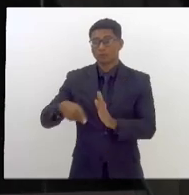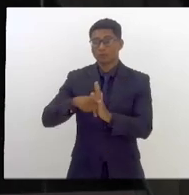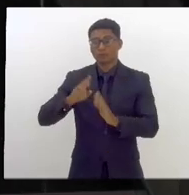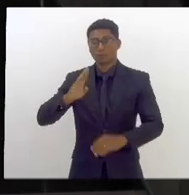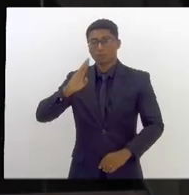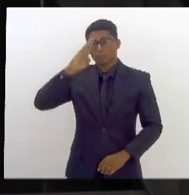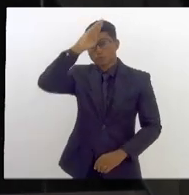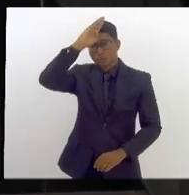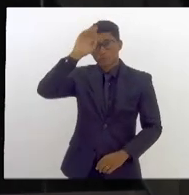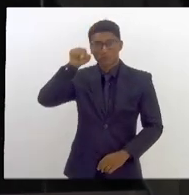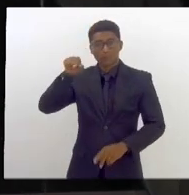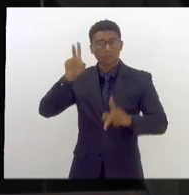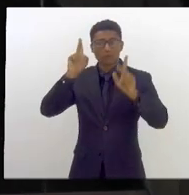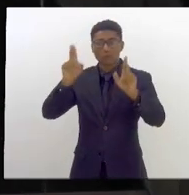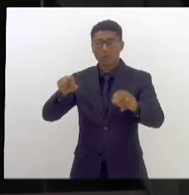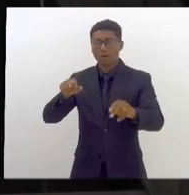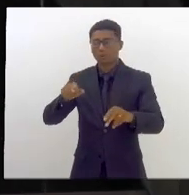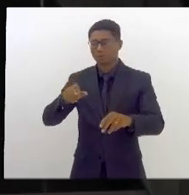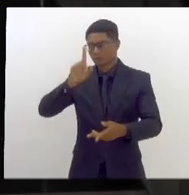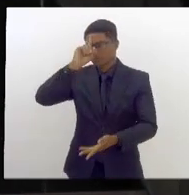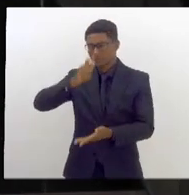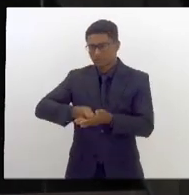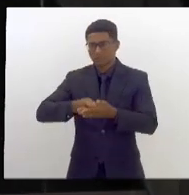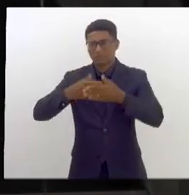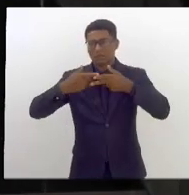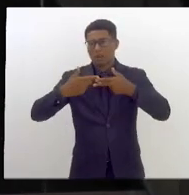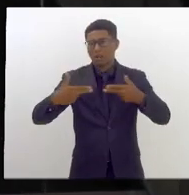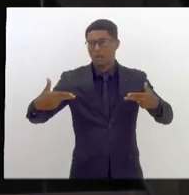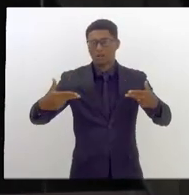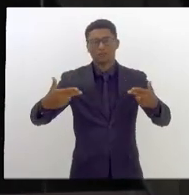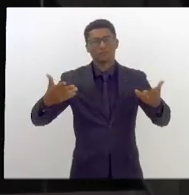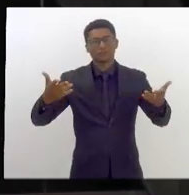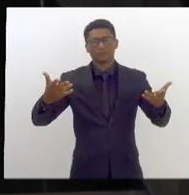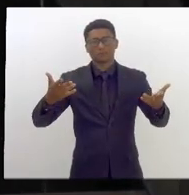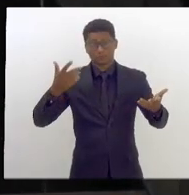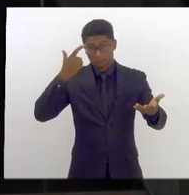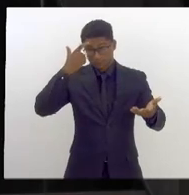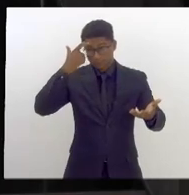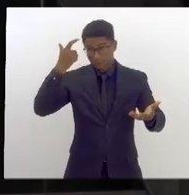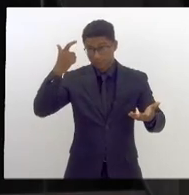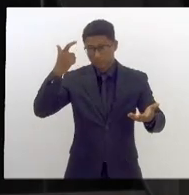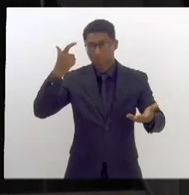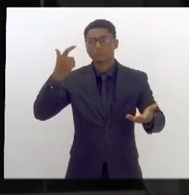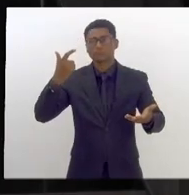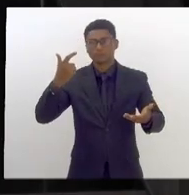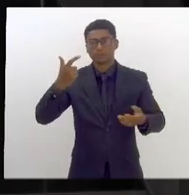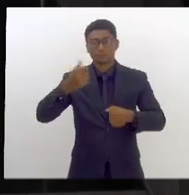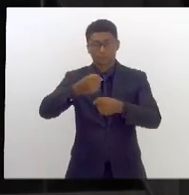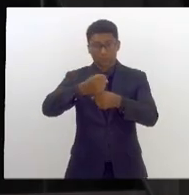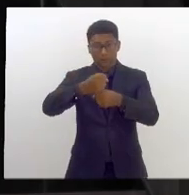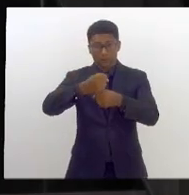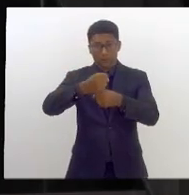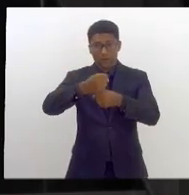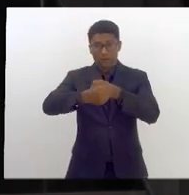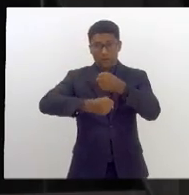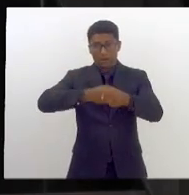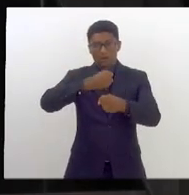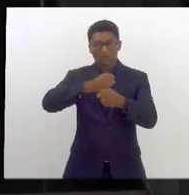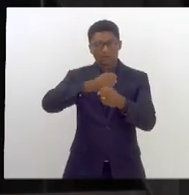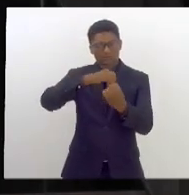nesses quatro anos lembro que em meados do ano já houve um contingenciamento